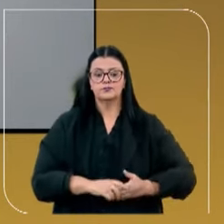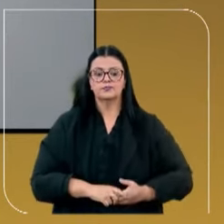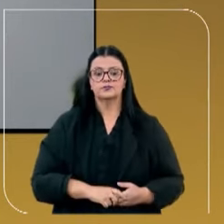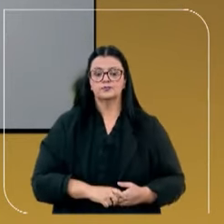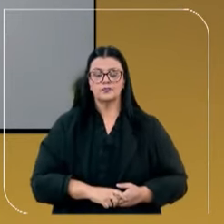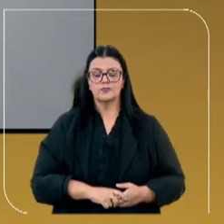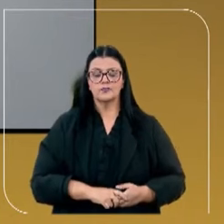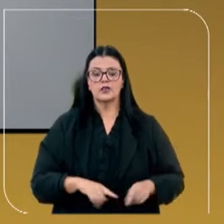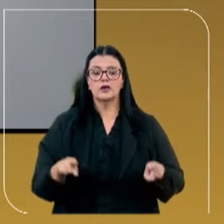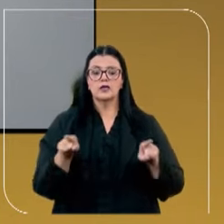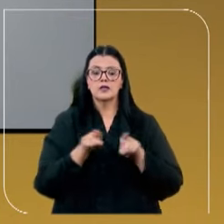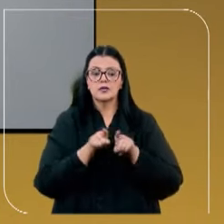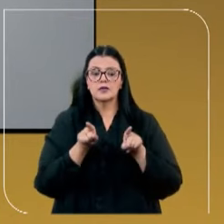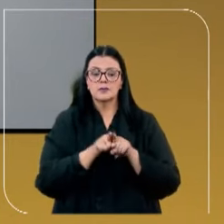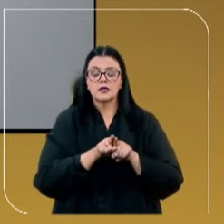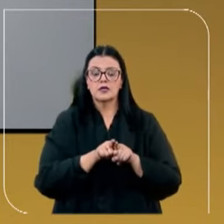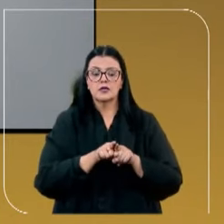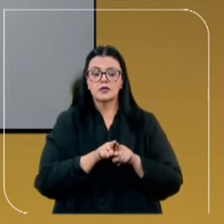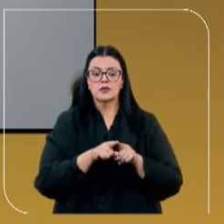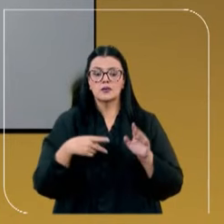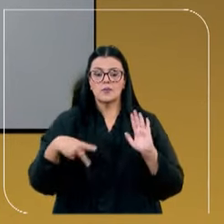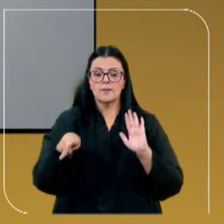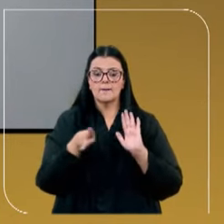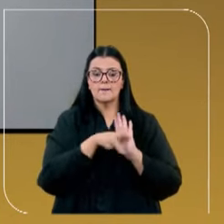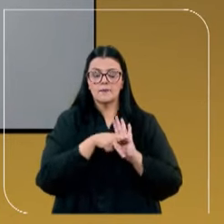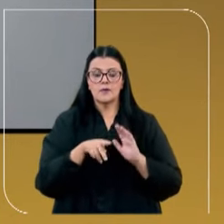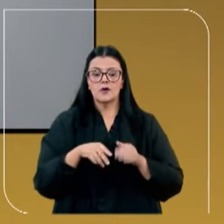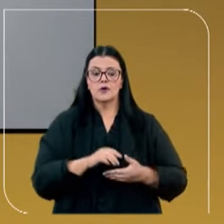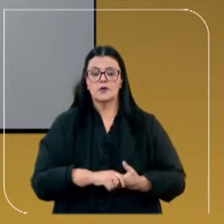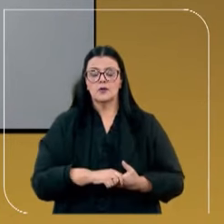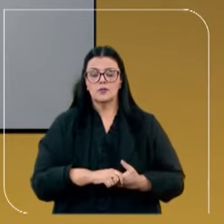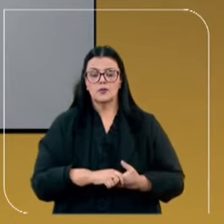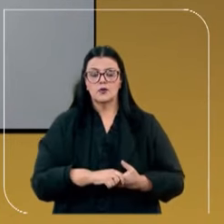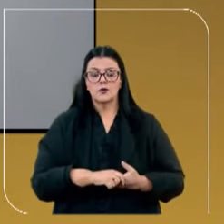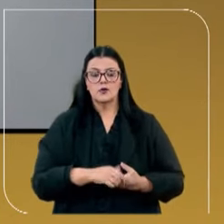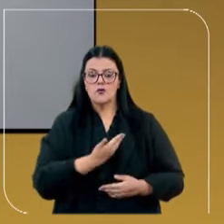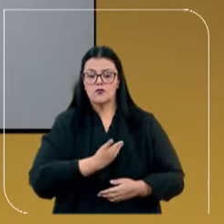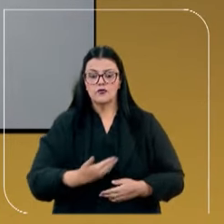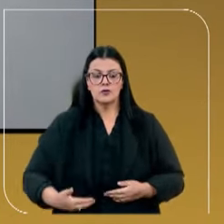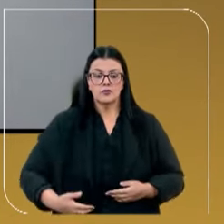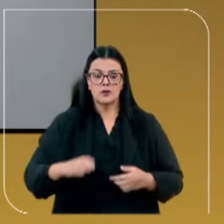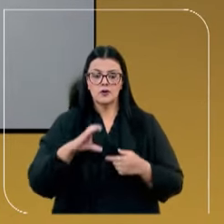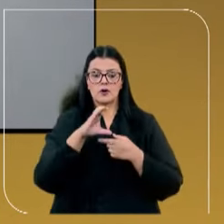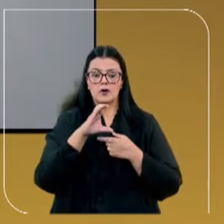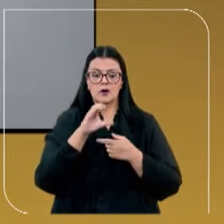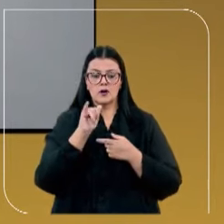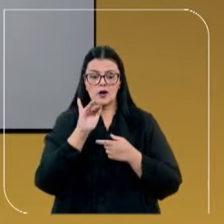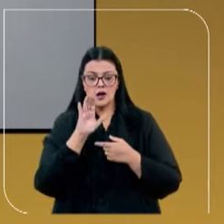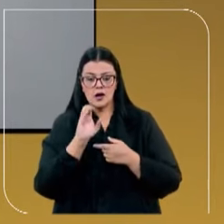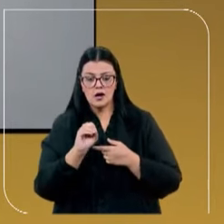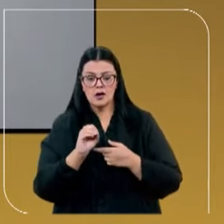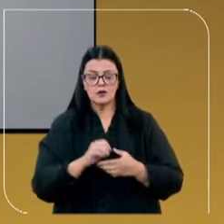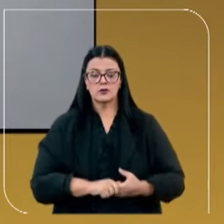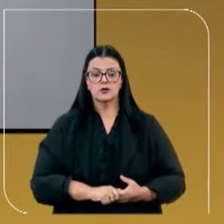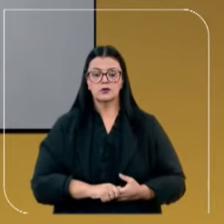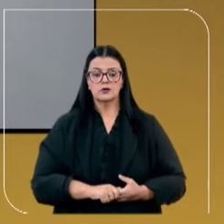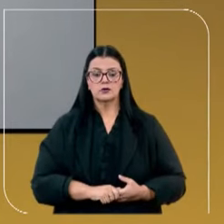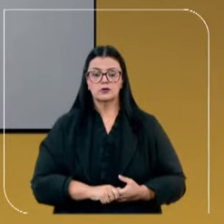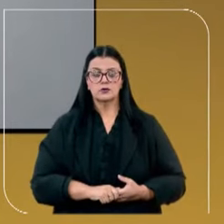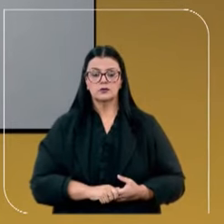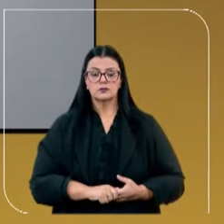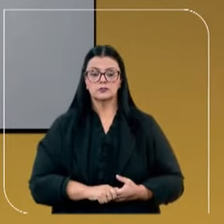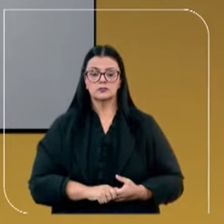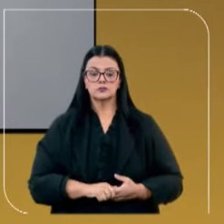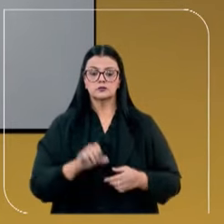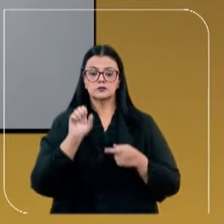Estado do Rio de Janeiro, na pessoa do governador Cláudio Castro. Eu só faço uma observação que no STJ é proibido